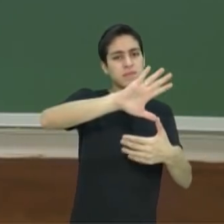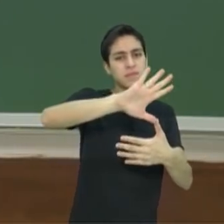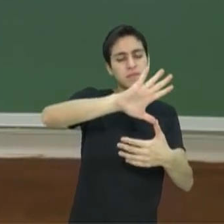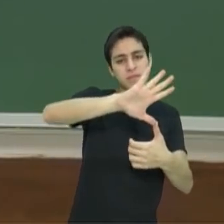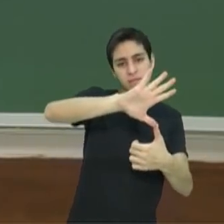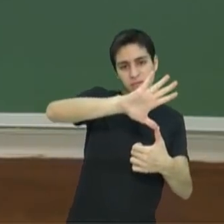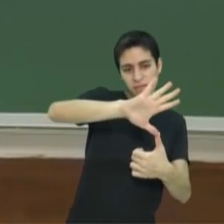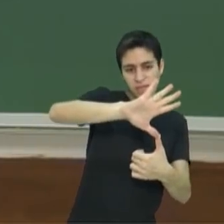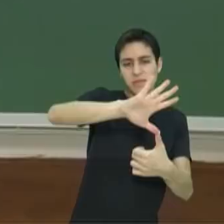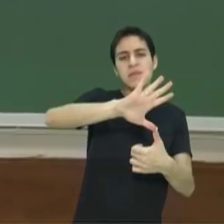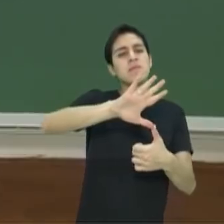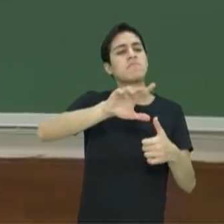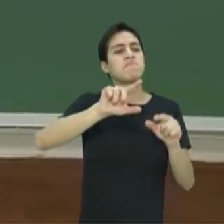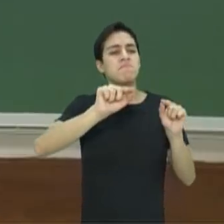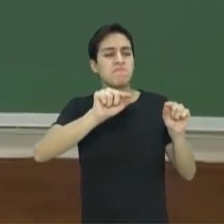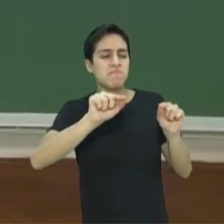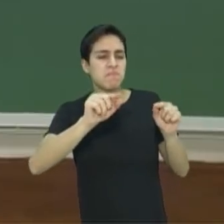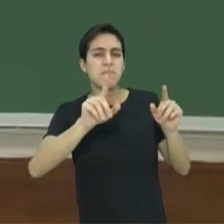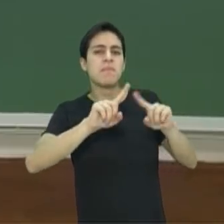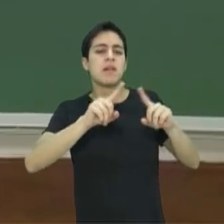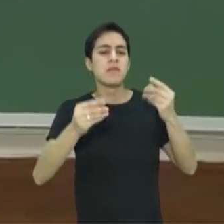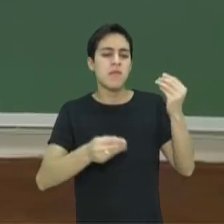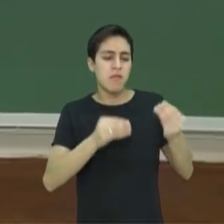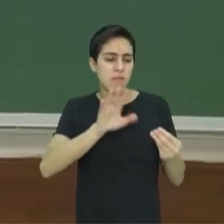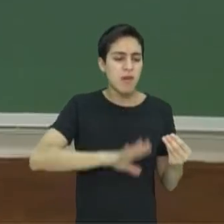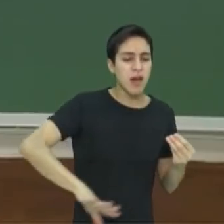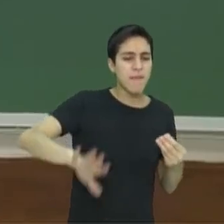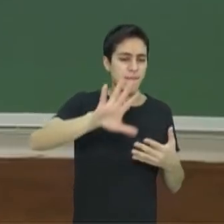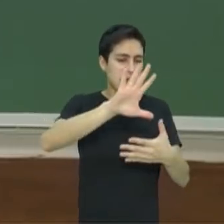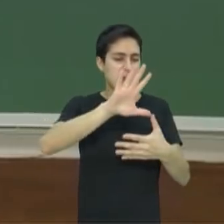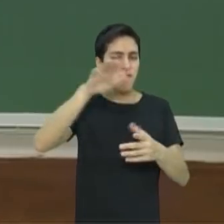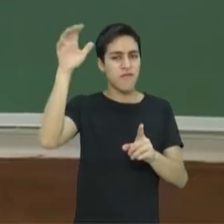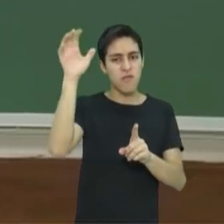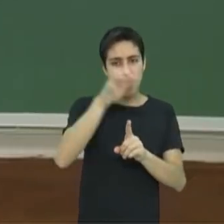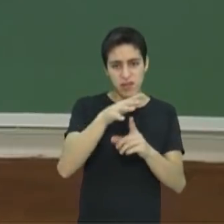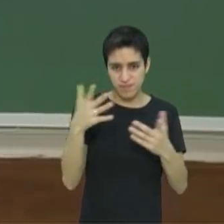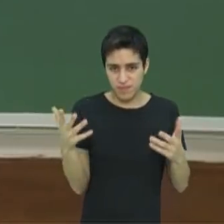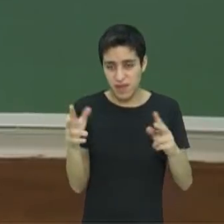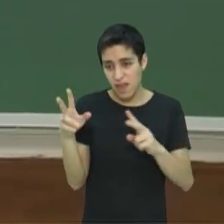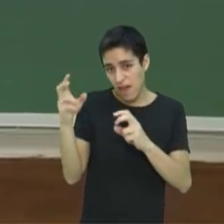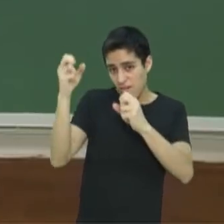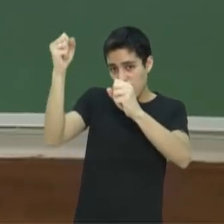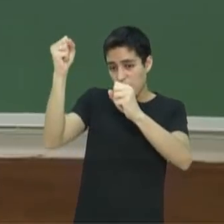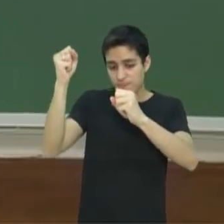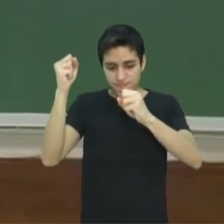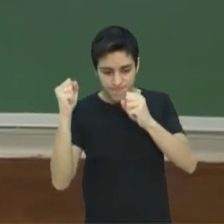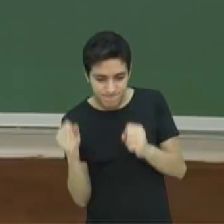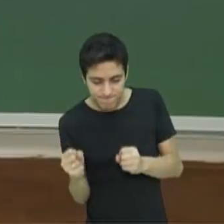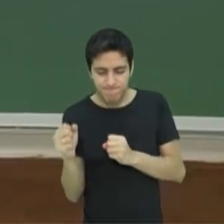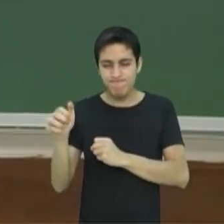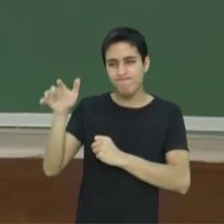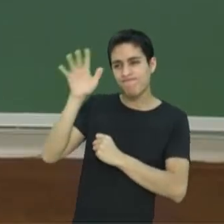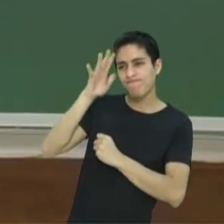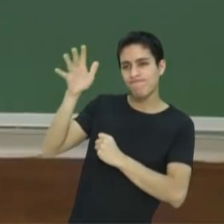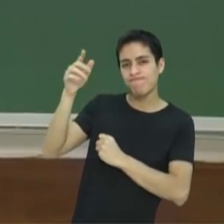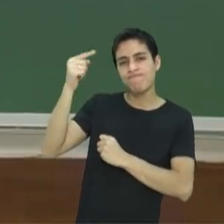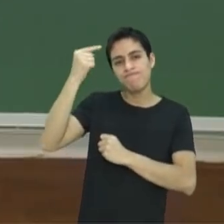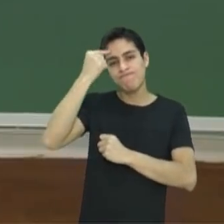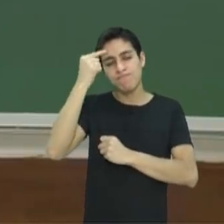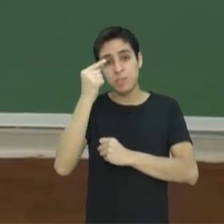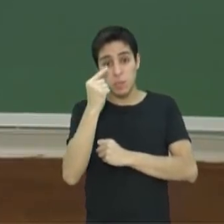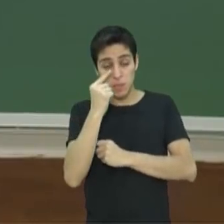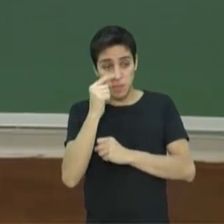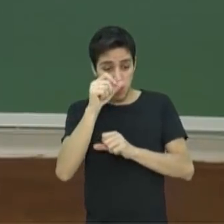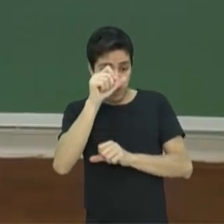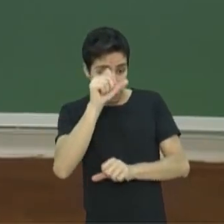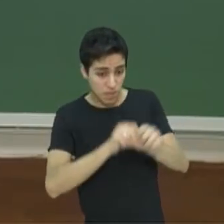em sua influência no resto de toda a América. É a força e o poder de uma ideia, de um pensamento que transformou